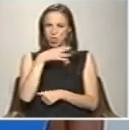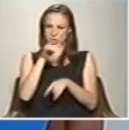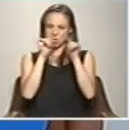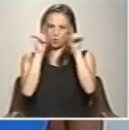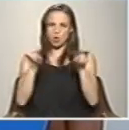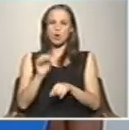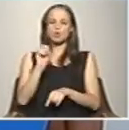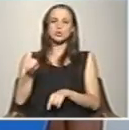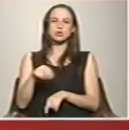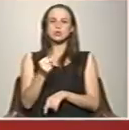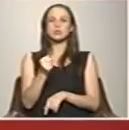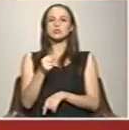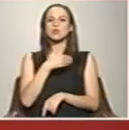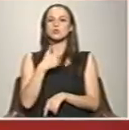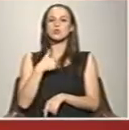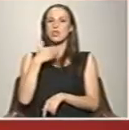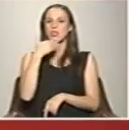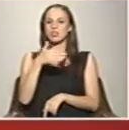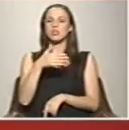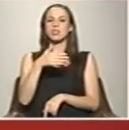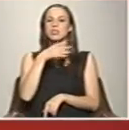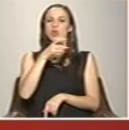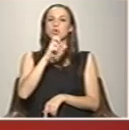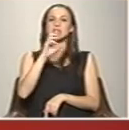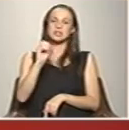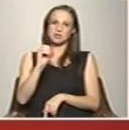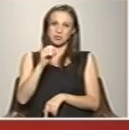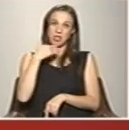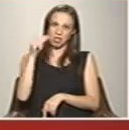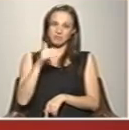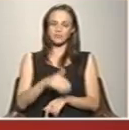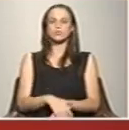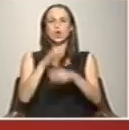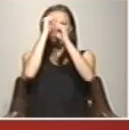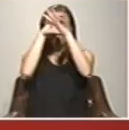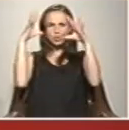de Saúde indique acima dos 80 os muito idosos. Trouxe dados também sobre as conclusões.